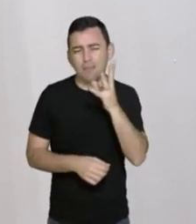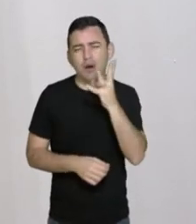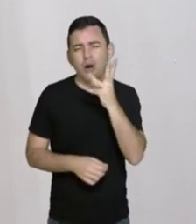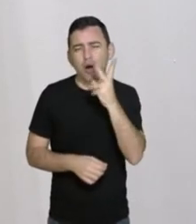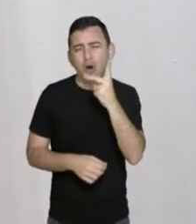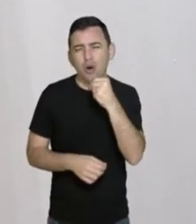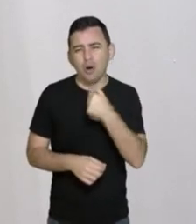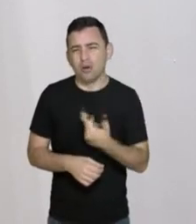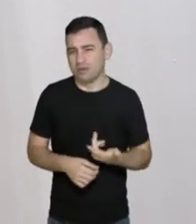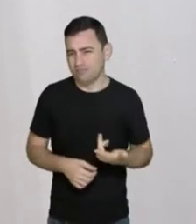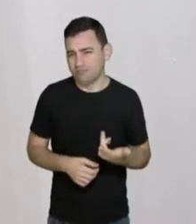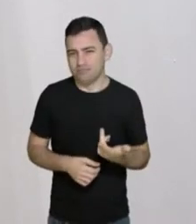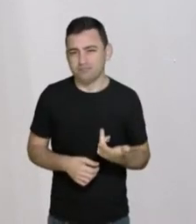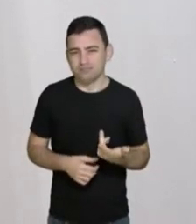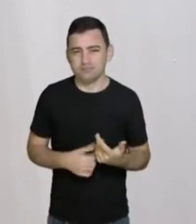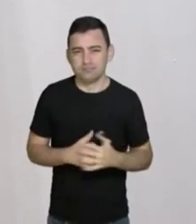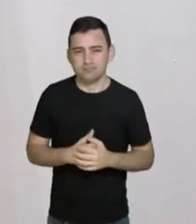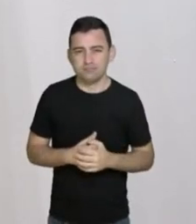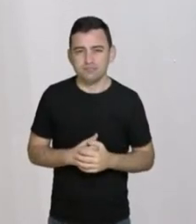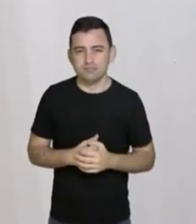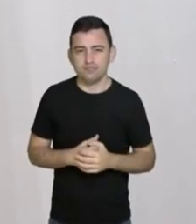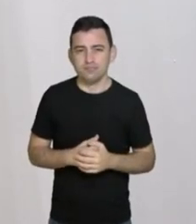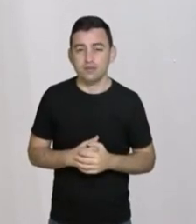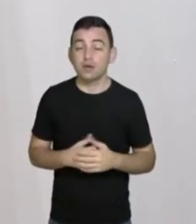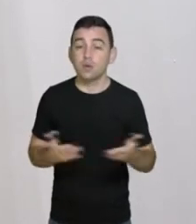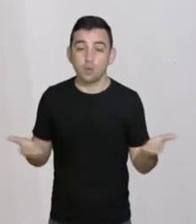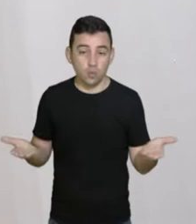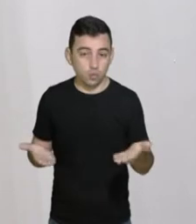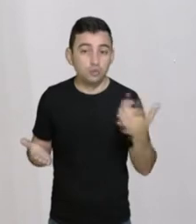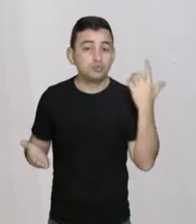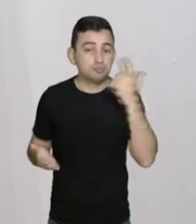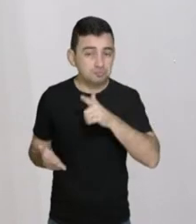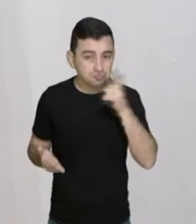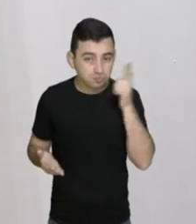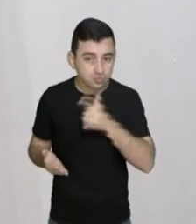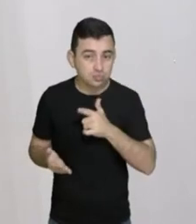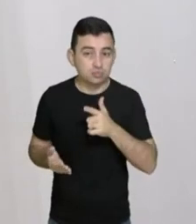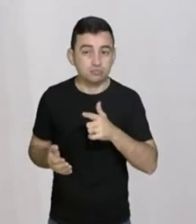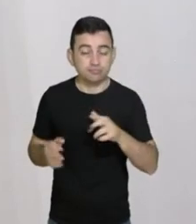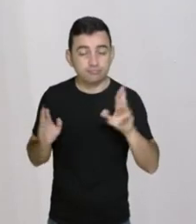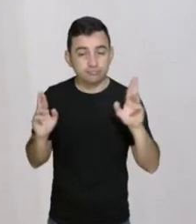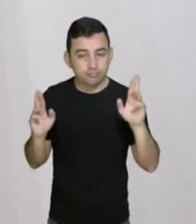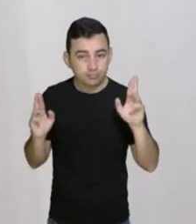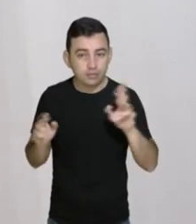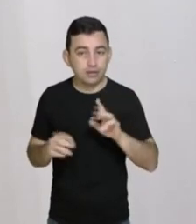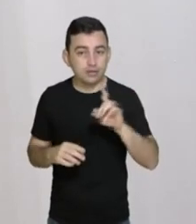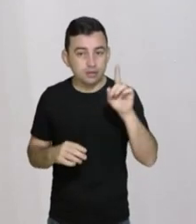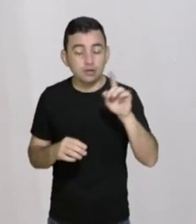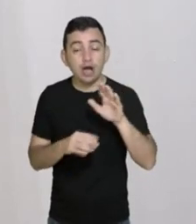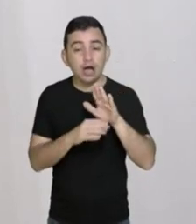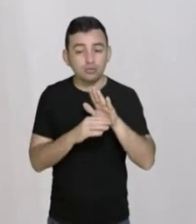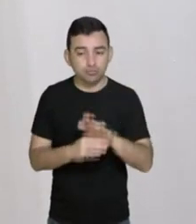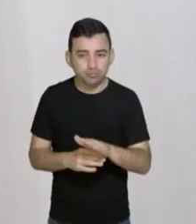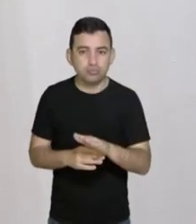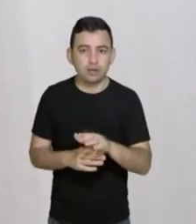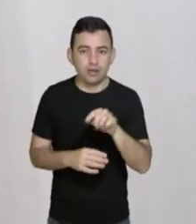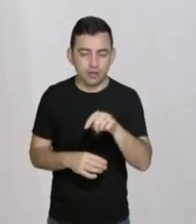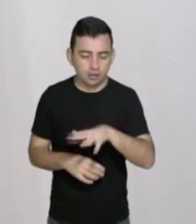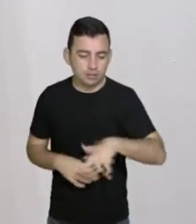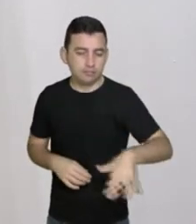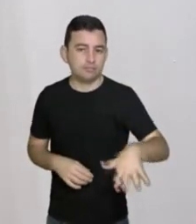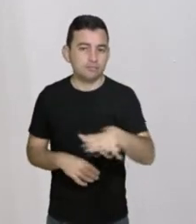papel. Vivemos hoje, graças a Deus, uma outra realidade na região sul. Os